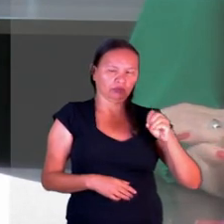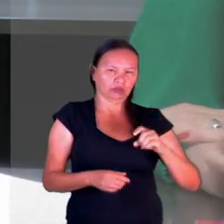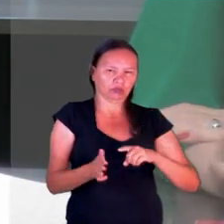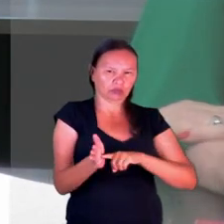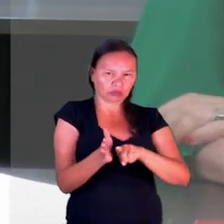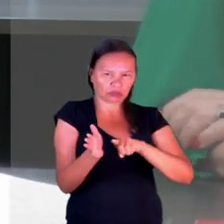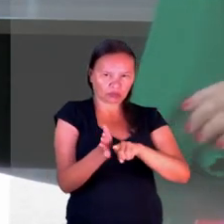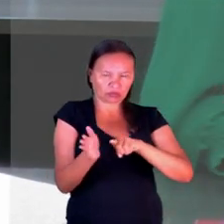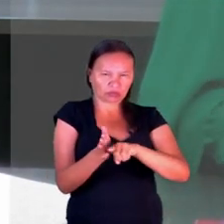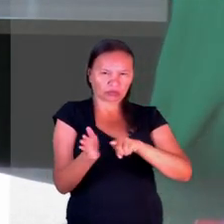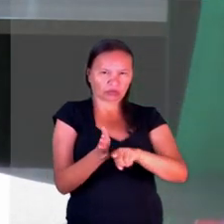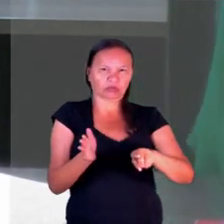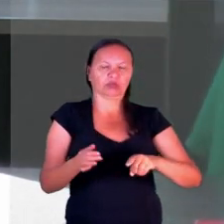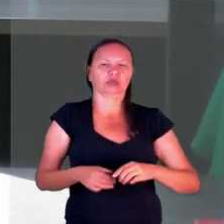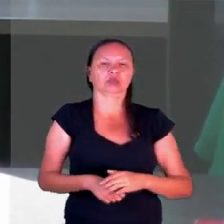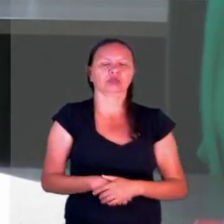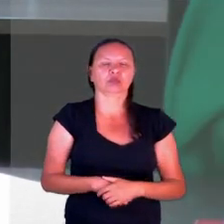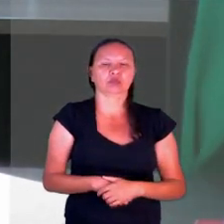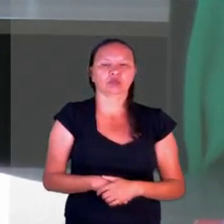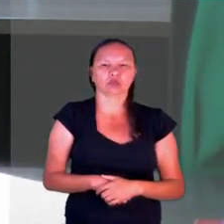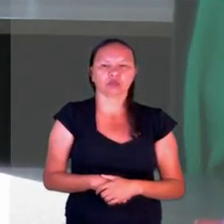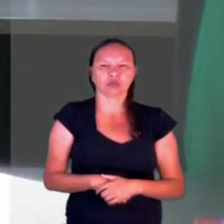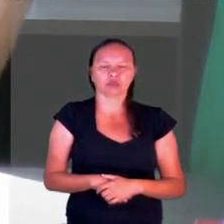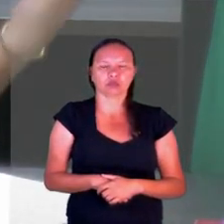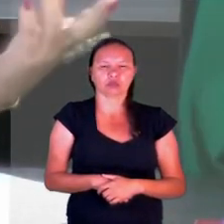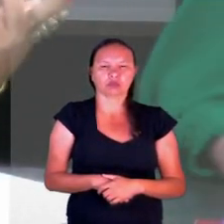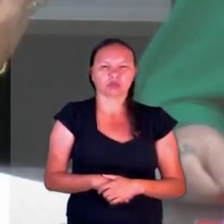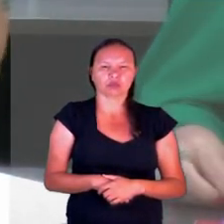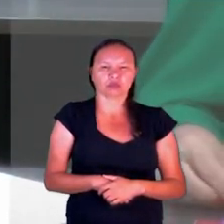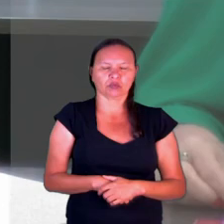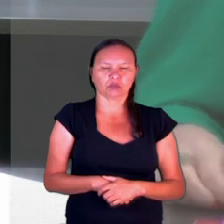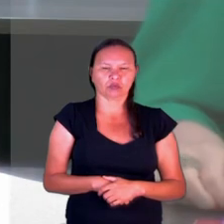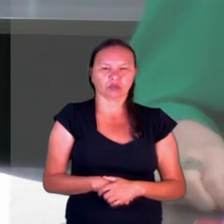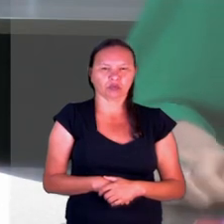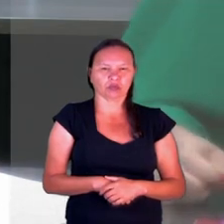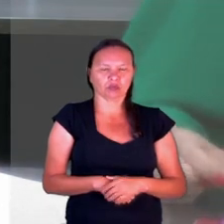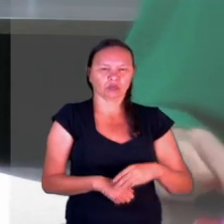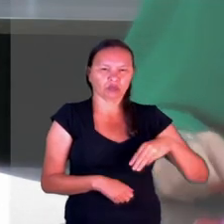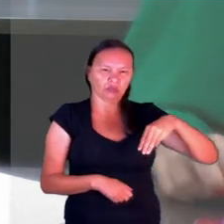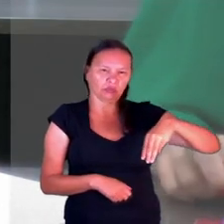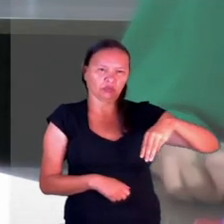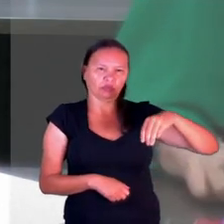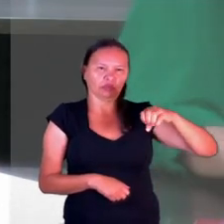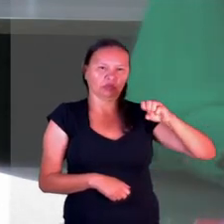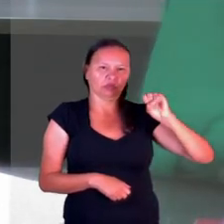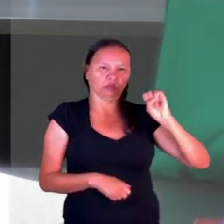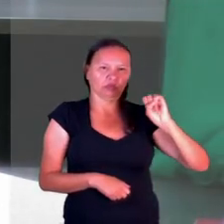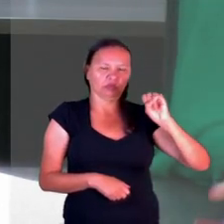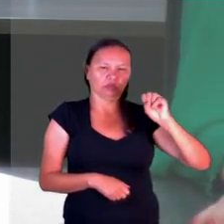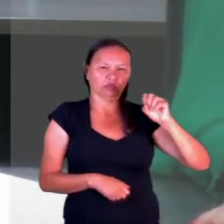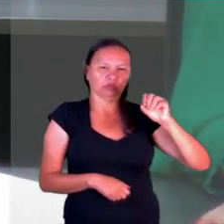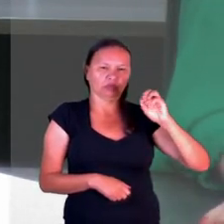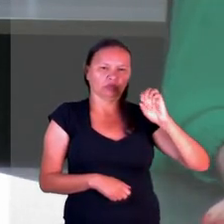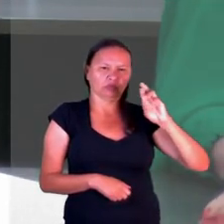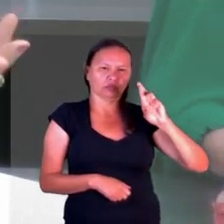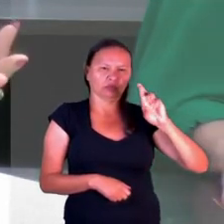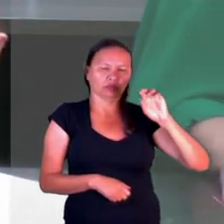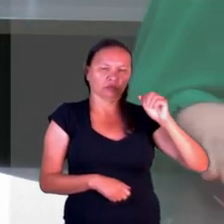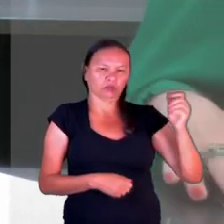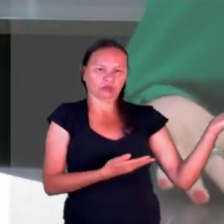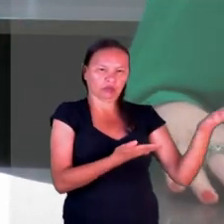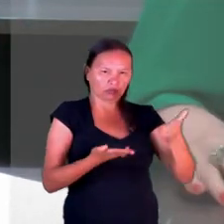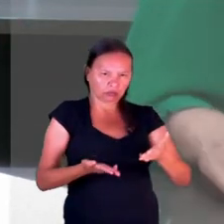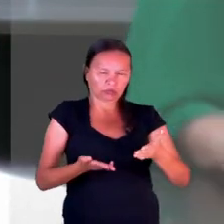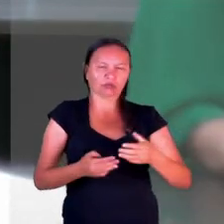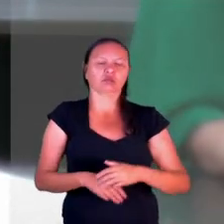projetos eh aproveitar a presença de miram Então se mais alguma pergunta surgiu em relação